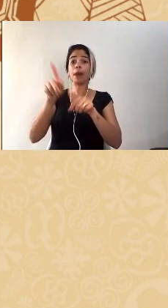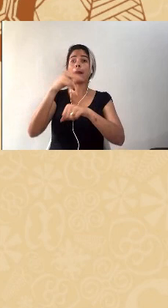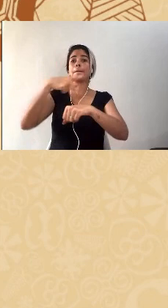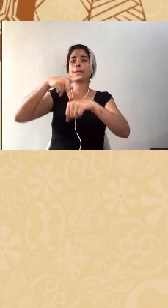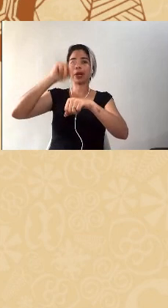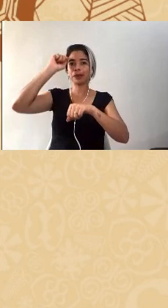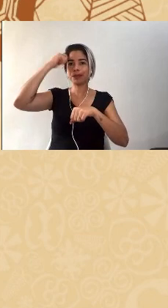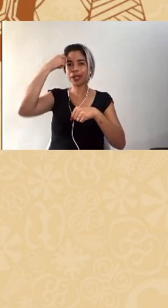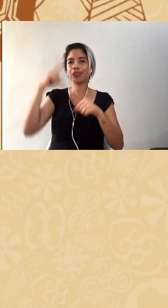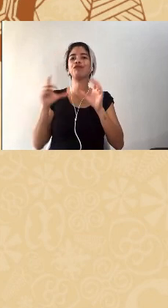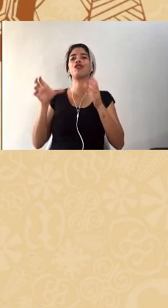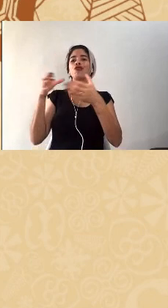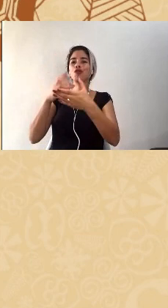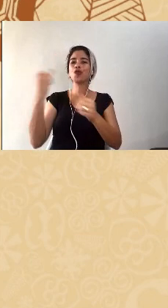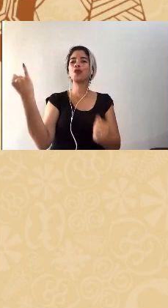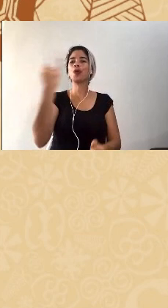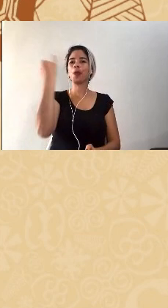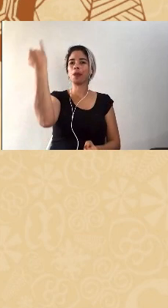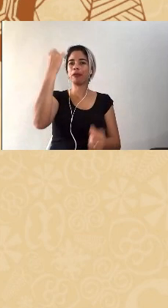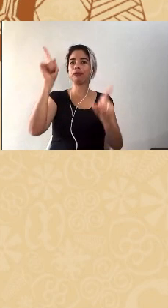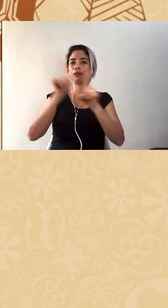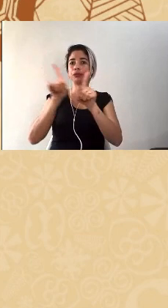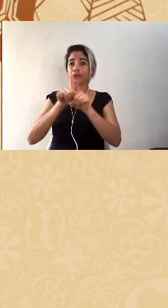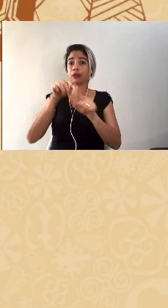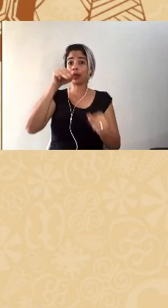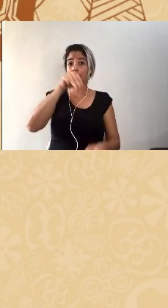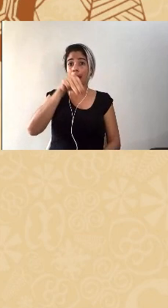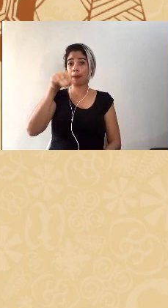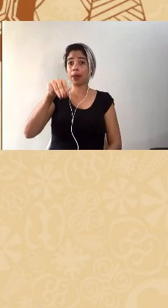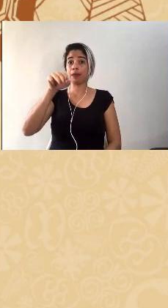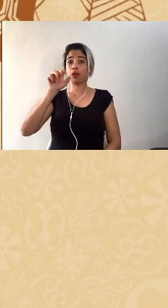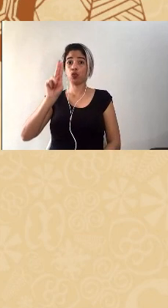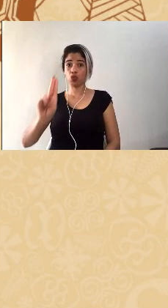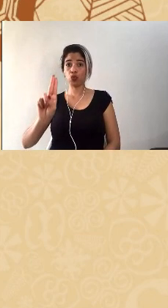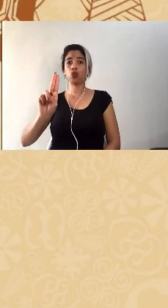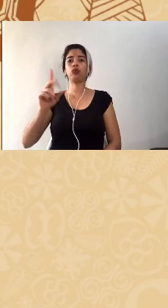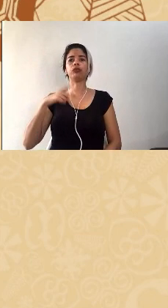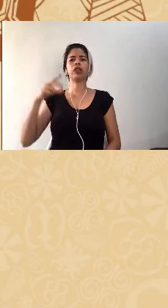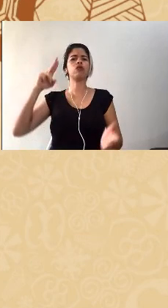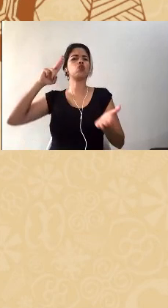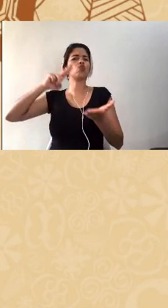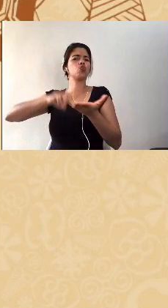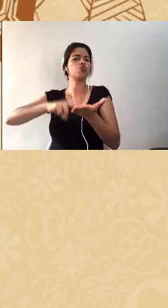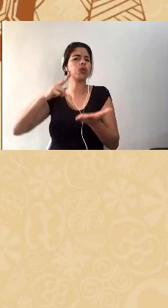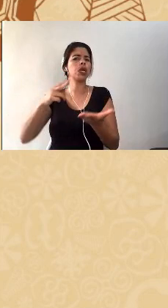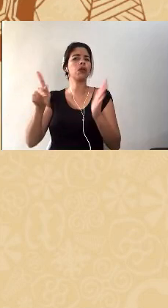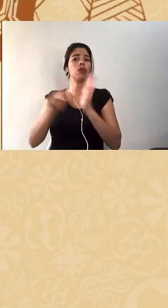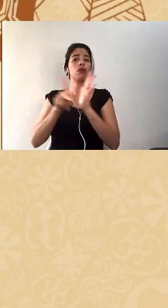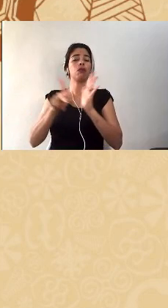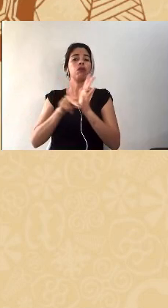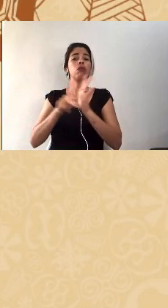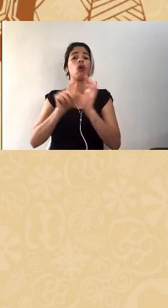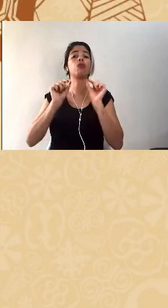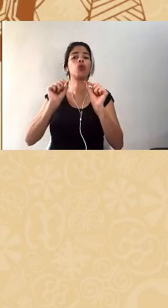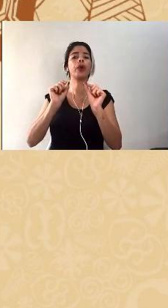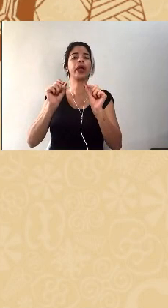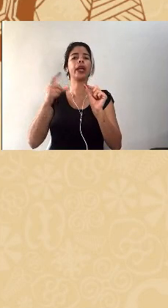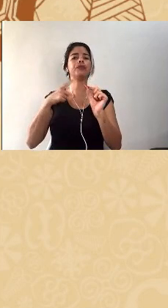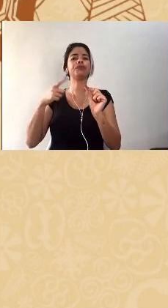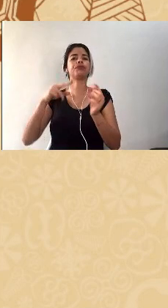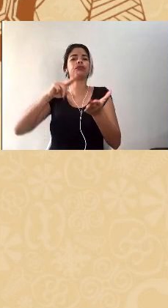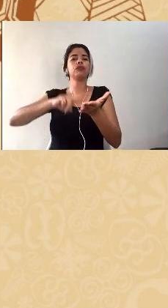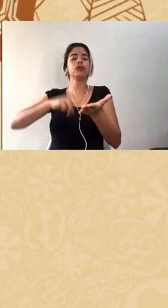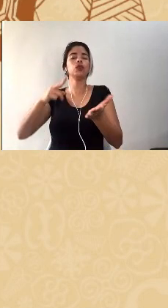foi muito importante porque o MNU ele foi assumindo, né, com muita contundência, um discurso contra a discriminação